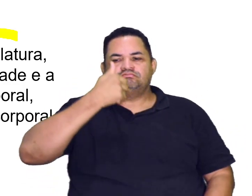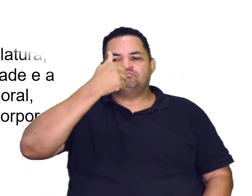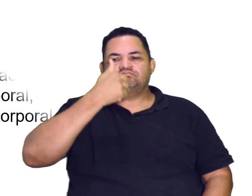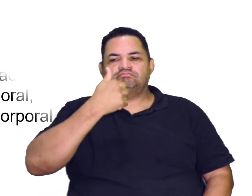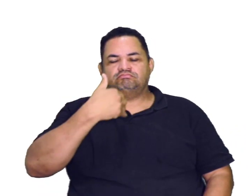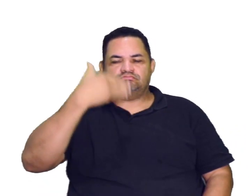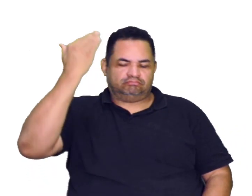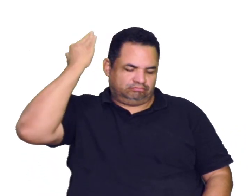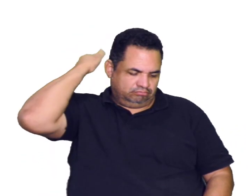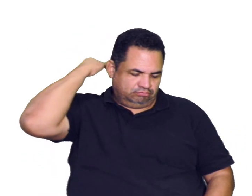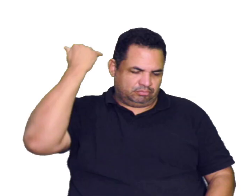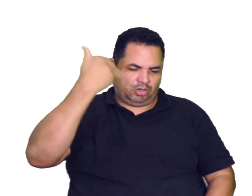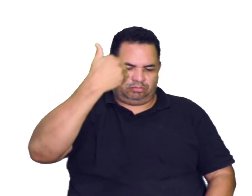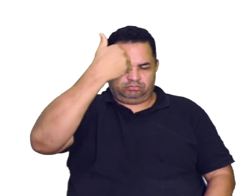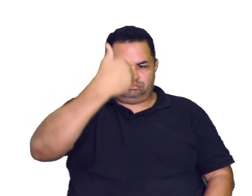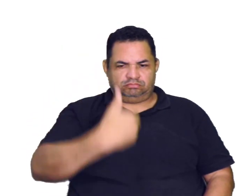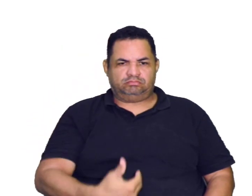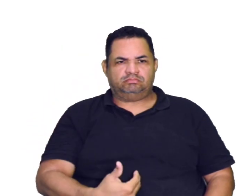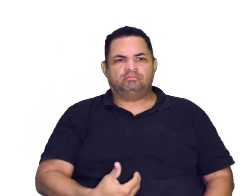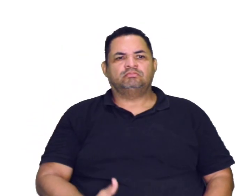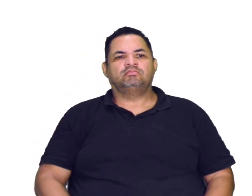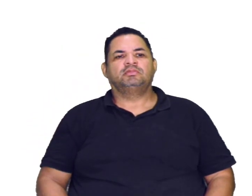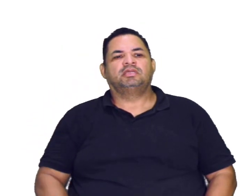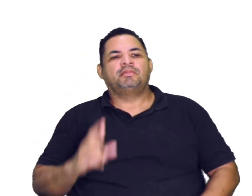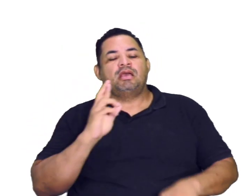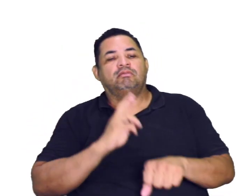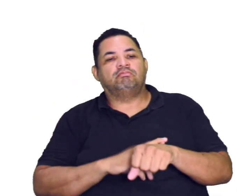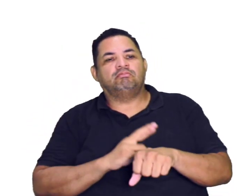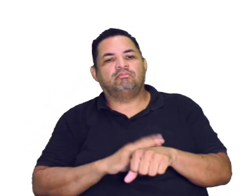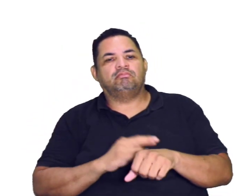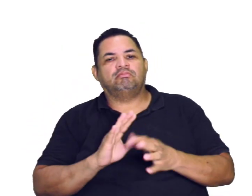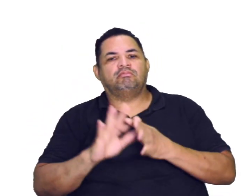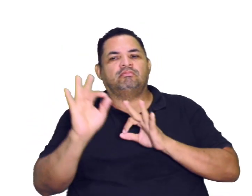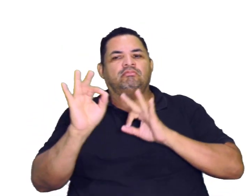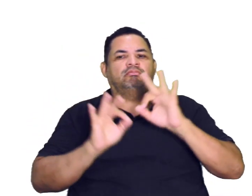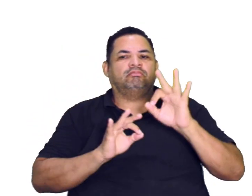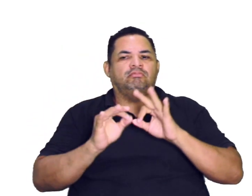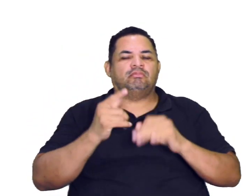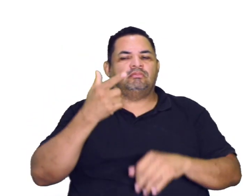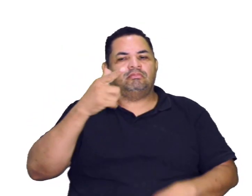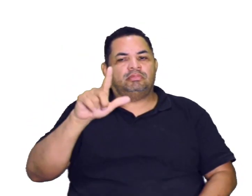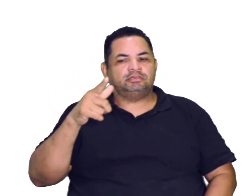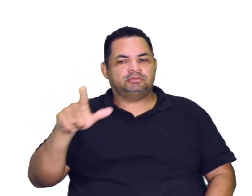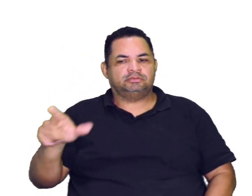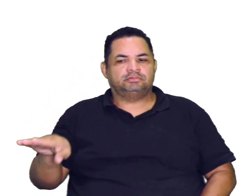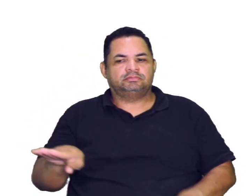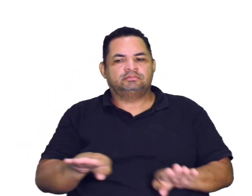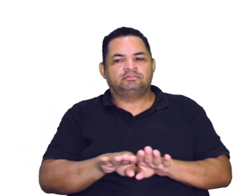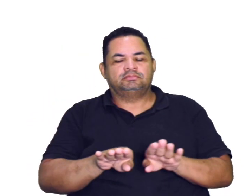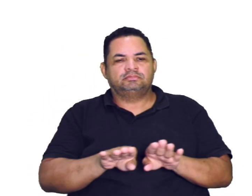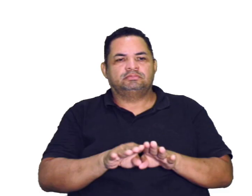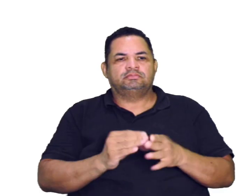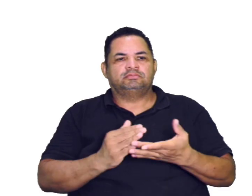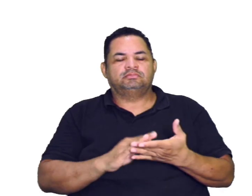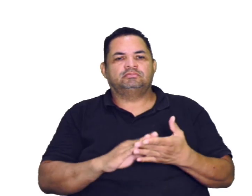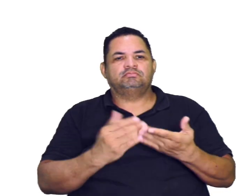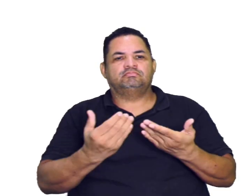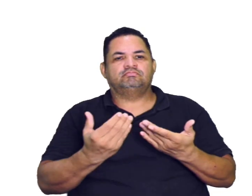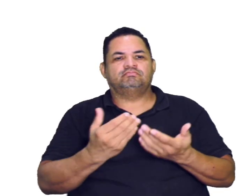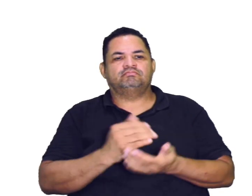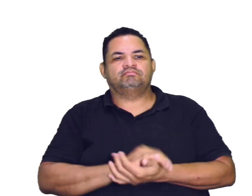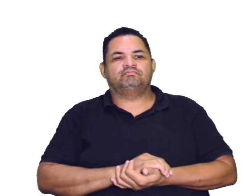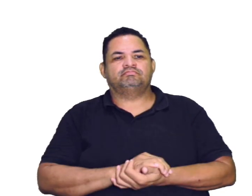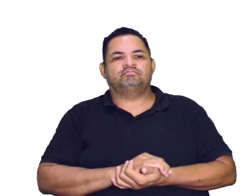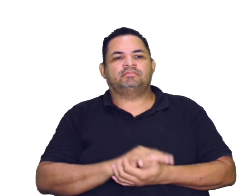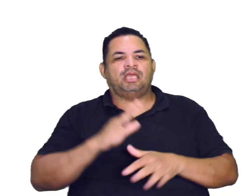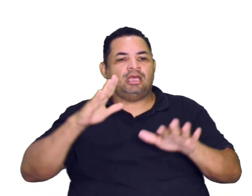da minha postura, né? Vai trabalhar o ritmo, vai trabalhar a cadência, a repetição, tá? Também posso